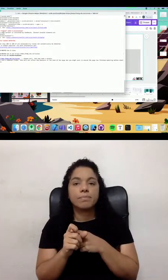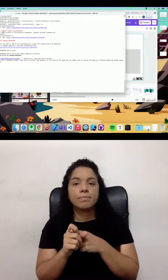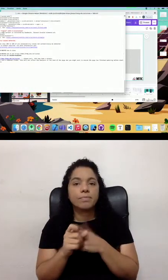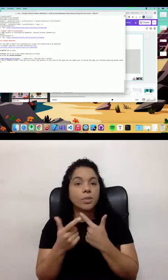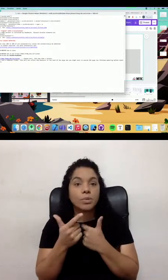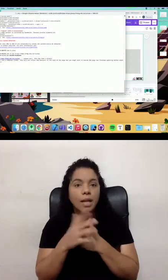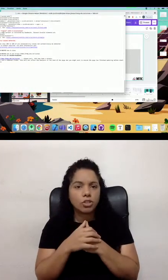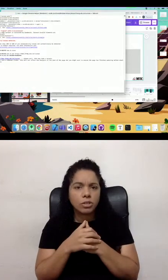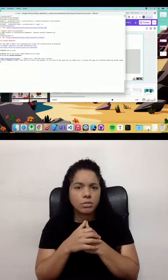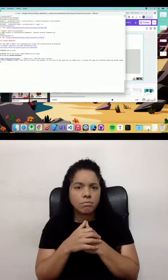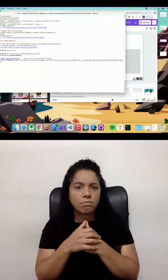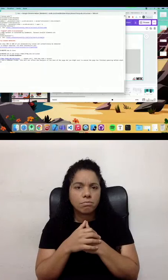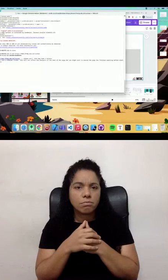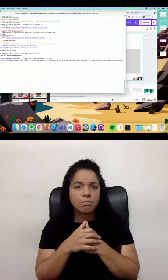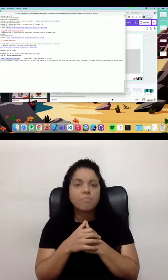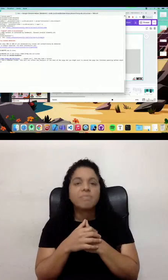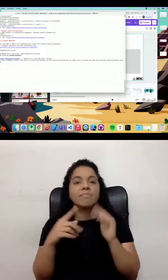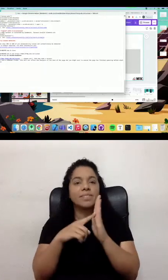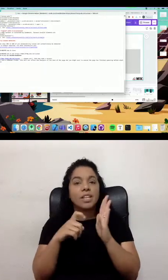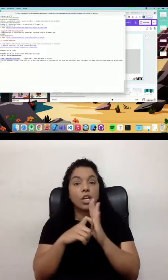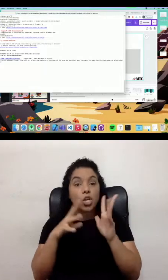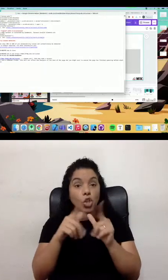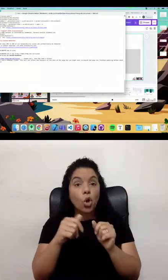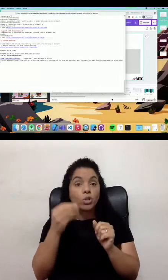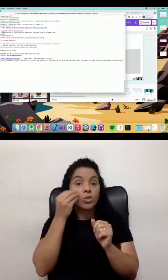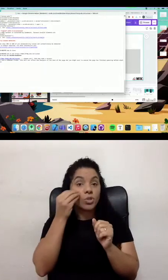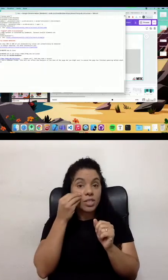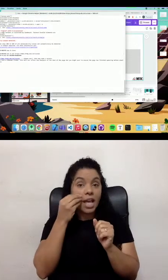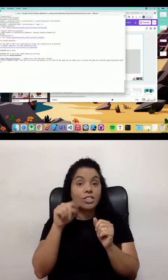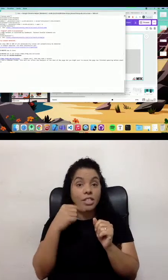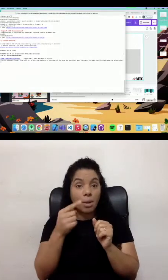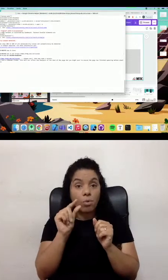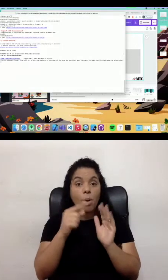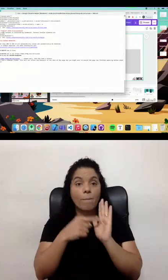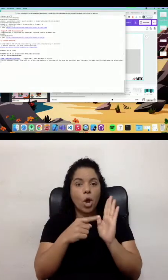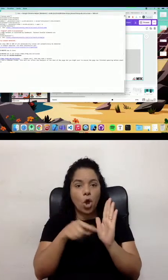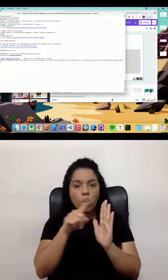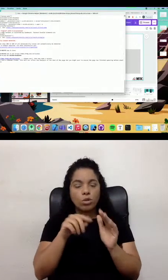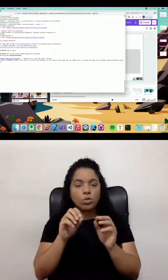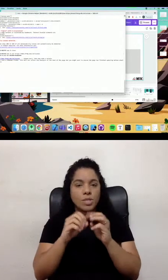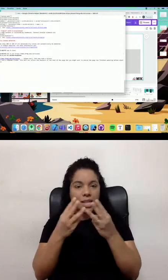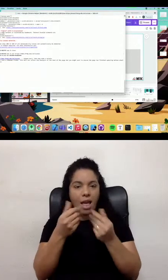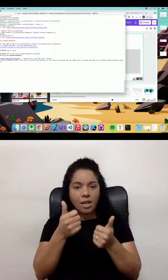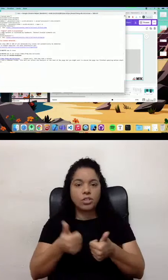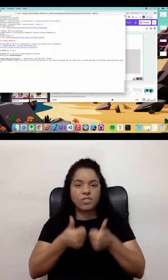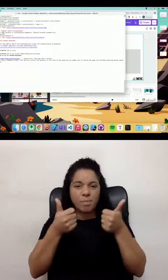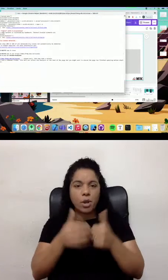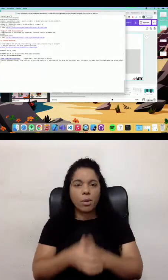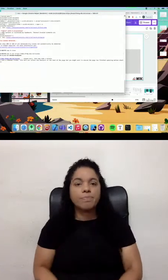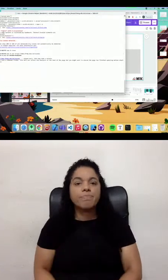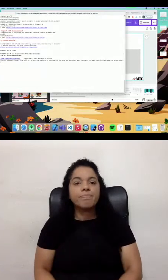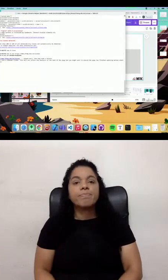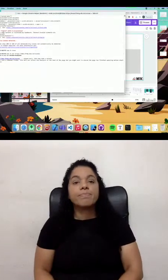gente. Ele rodou para mim todos esses testes. Daqui a pouquinho eu mostro para vocês no slide que está melhor, tá? Então, eu